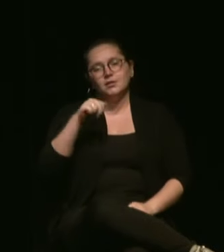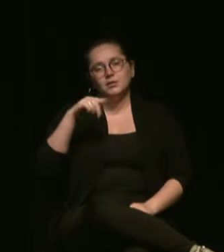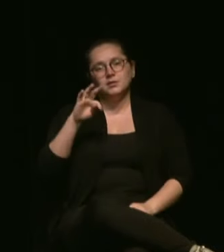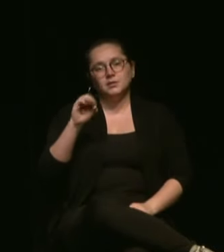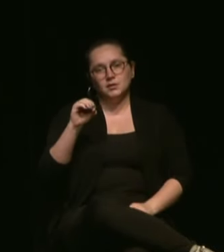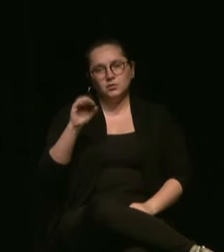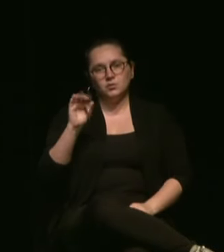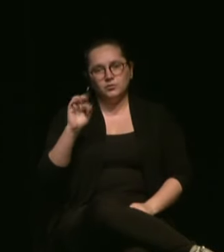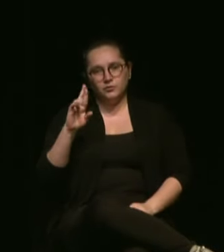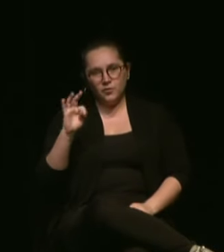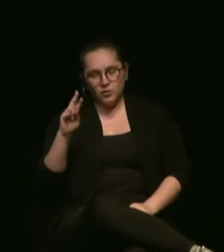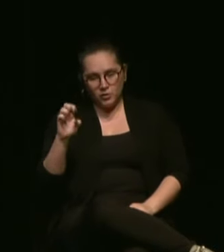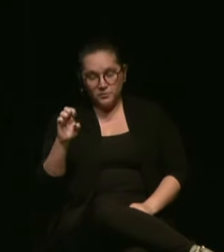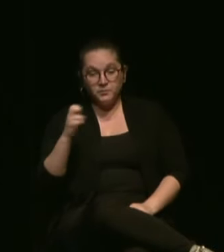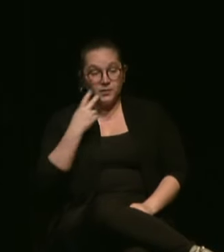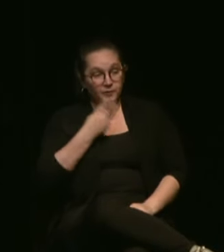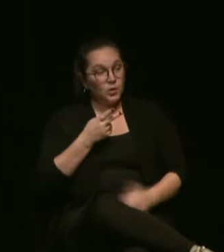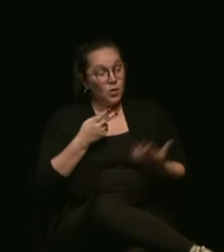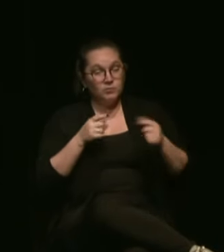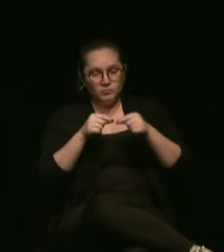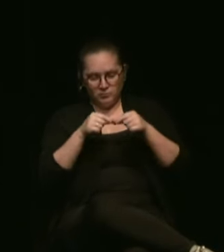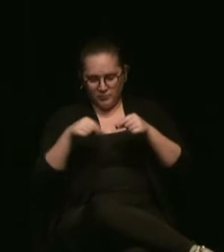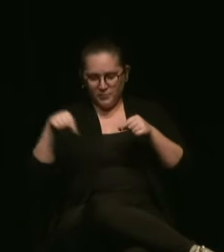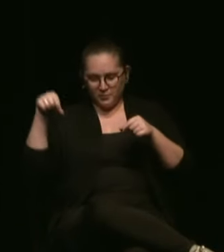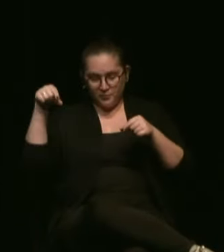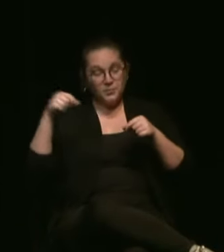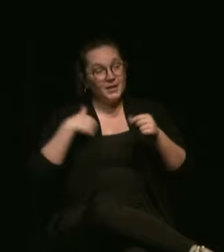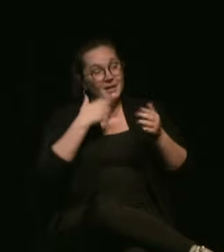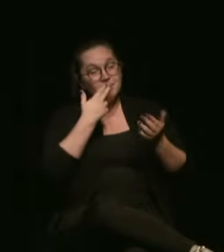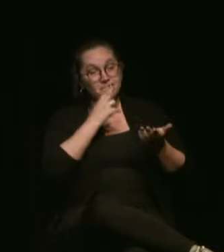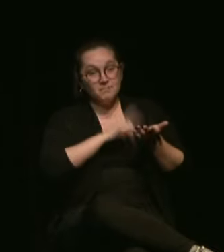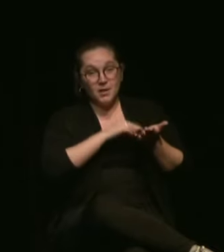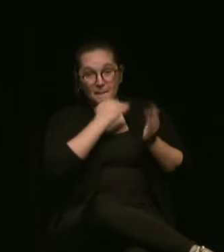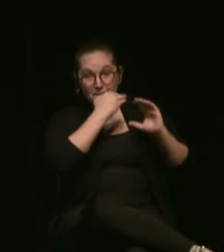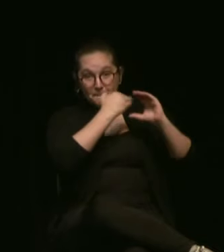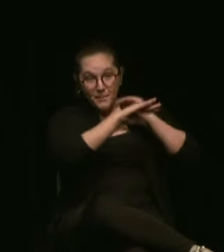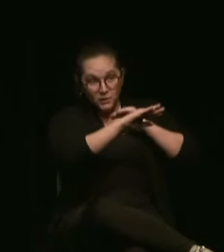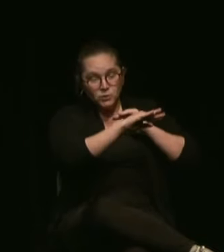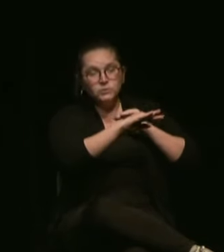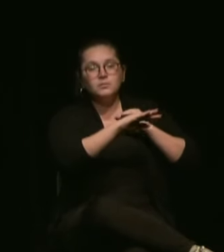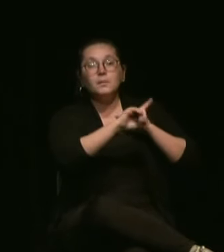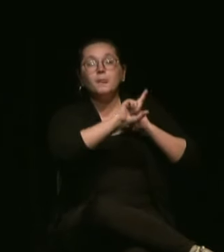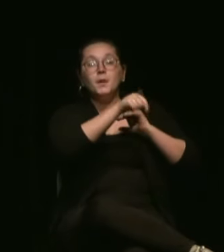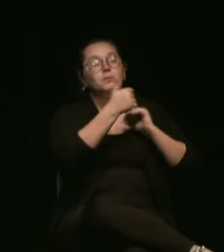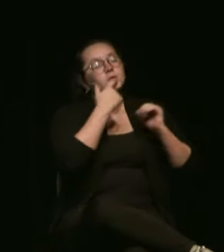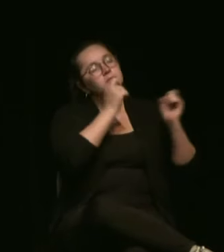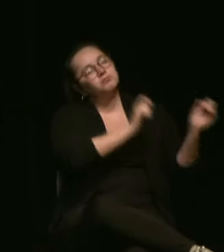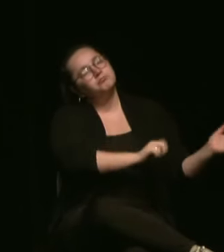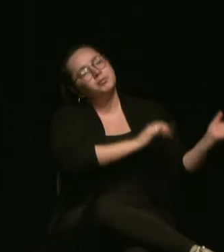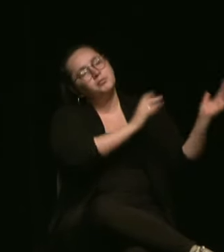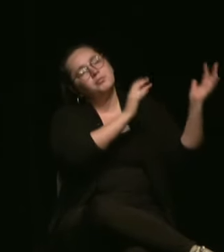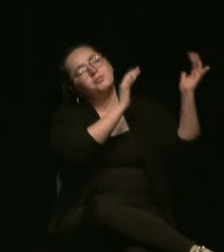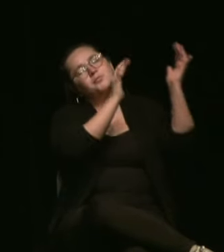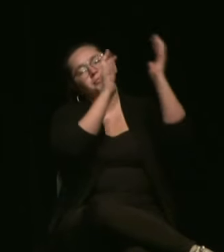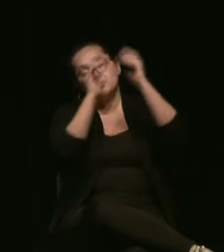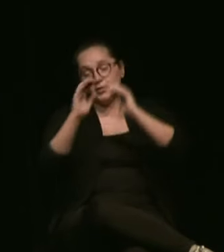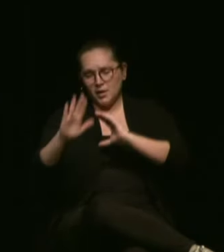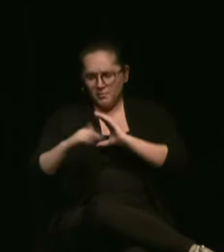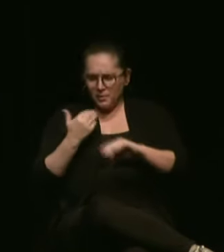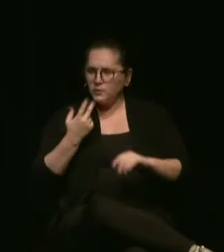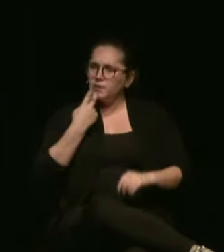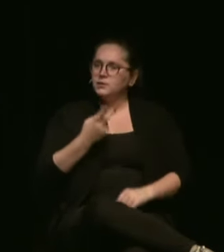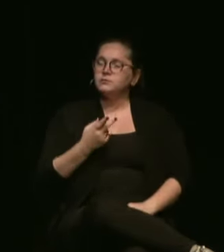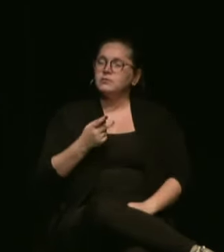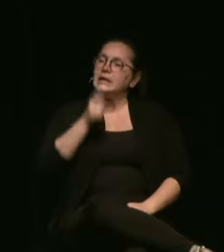o copião do primeiro corte para o Eduardo Escorel, que assistiu e devolveu com um recado. Interessante, quando é que você começa a